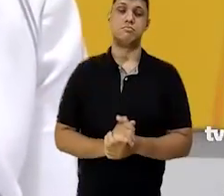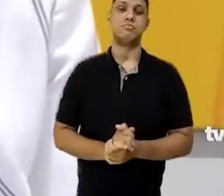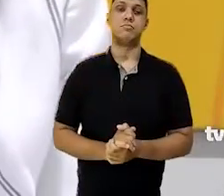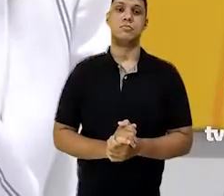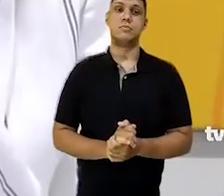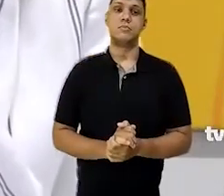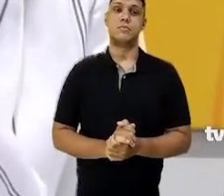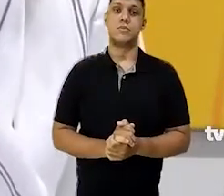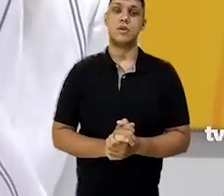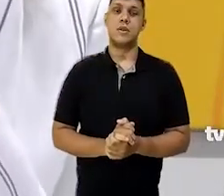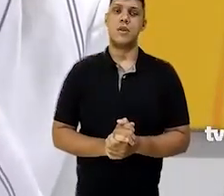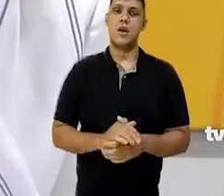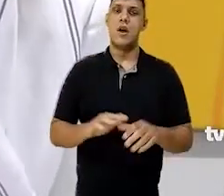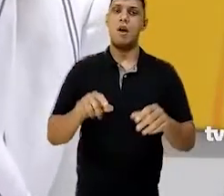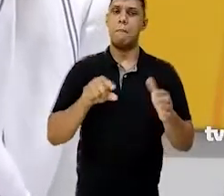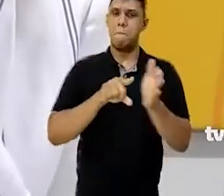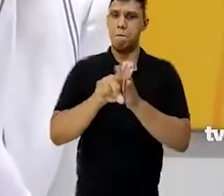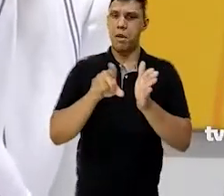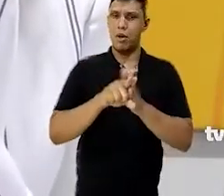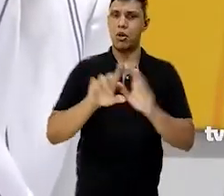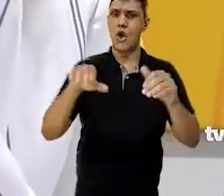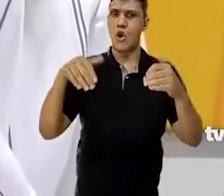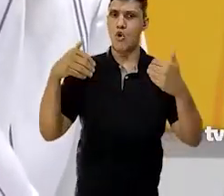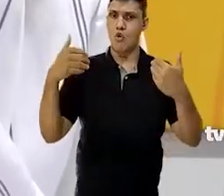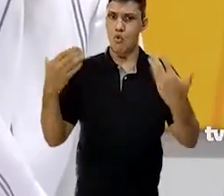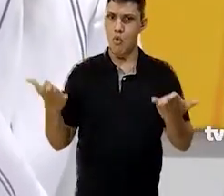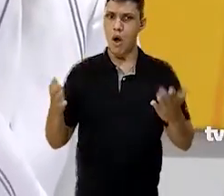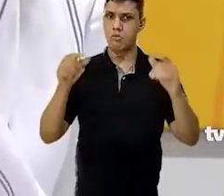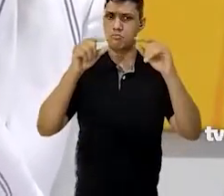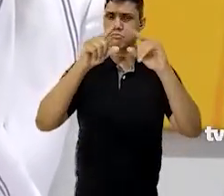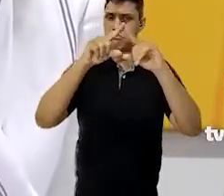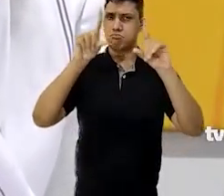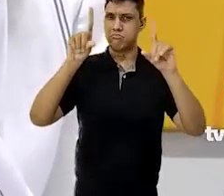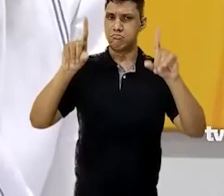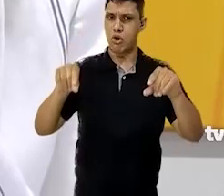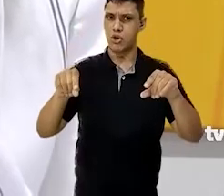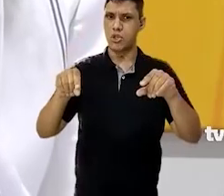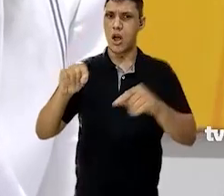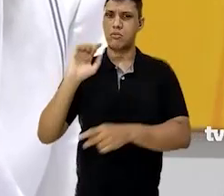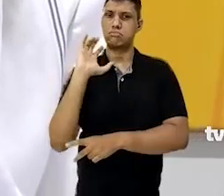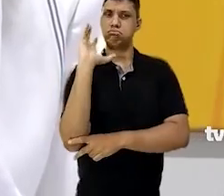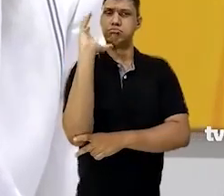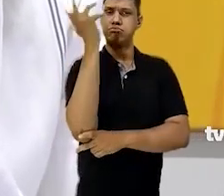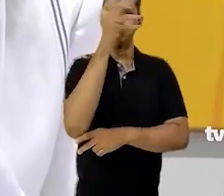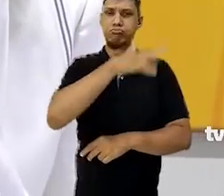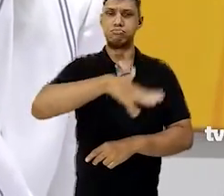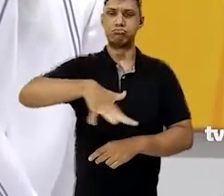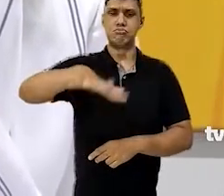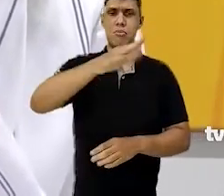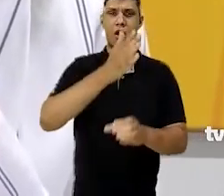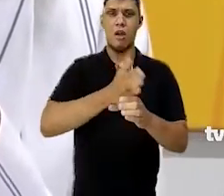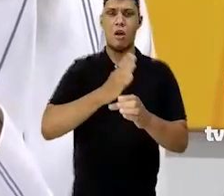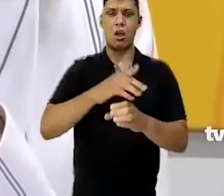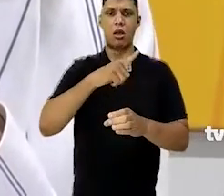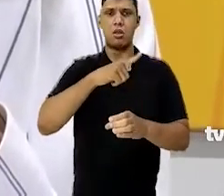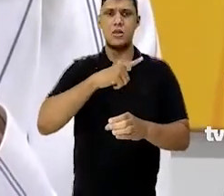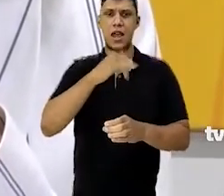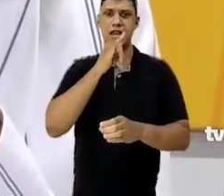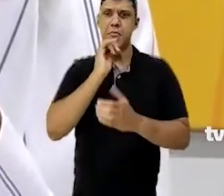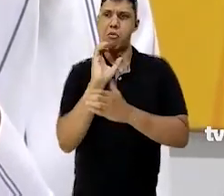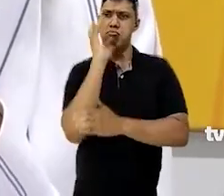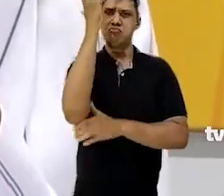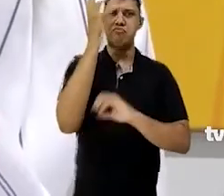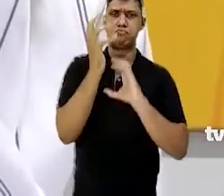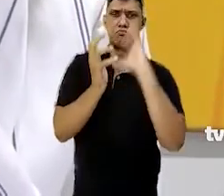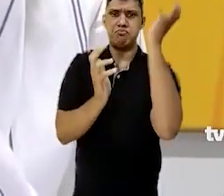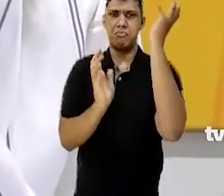A próxima pergunta é, quais são os planos para o meio ambiente de Caicó? Temos problemas grandes como plantas invasoras que dominam o cenário